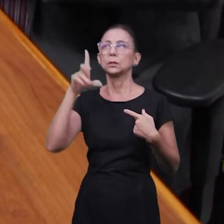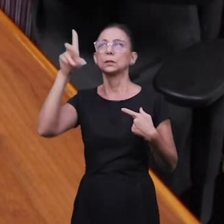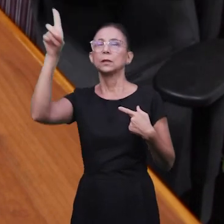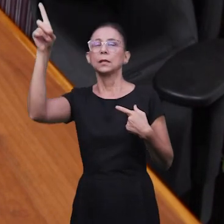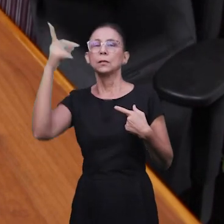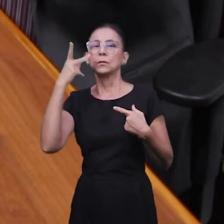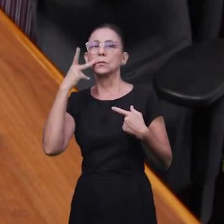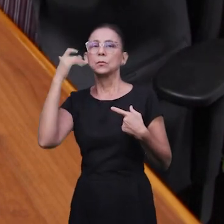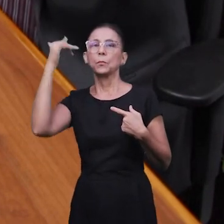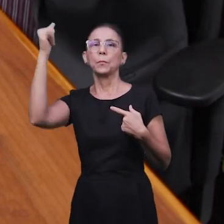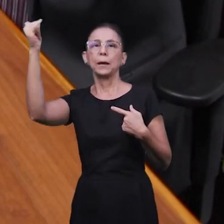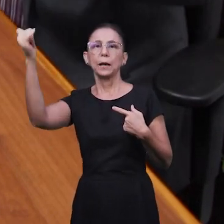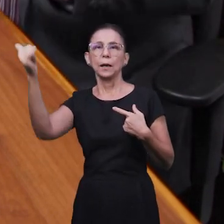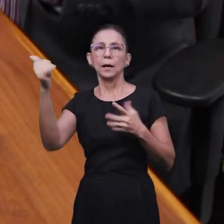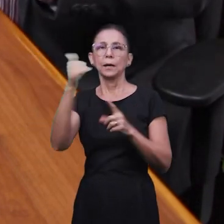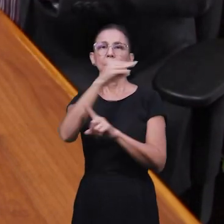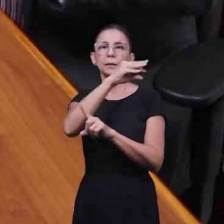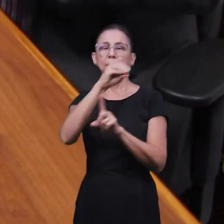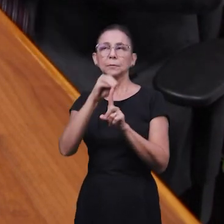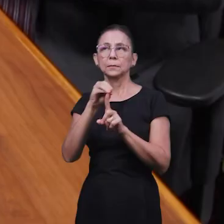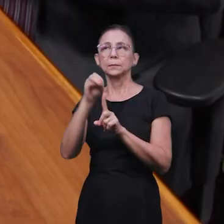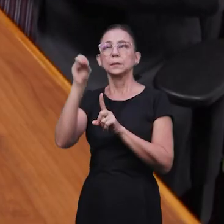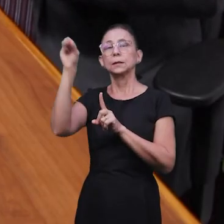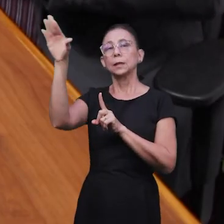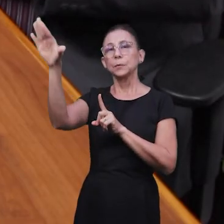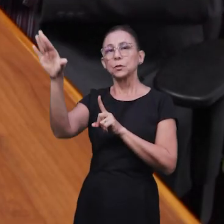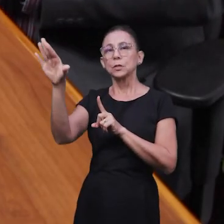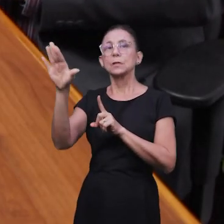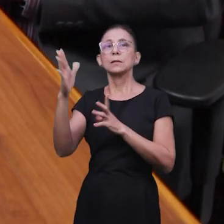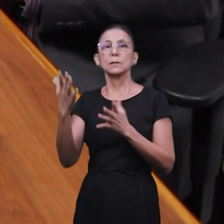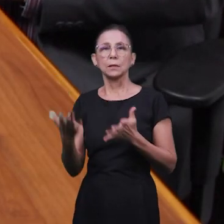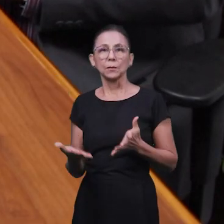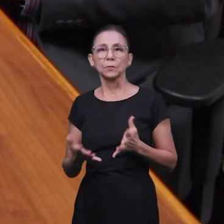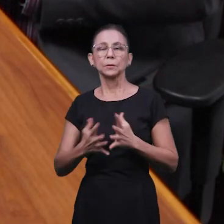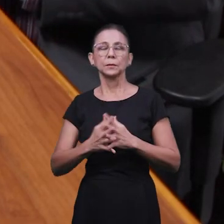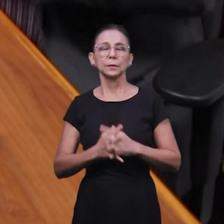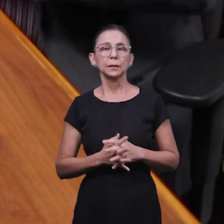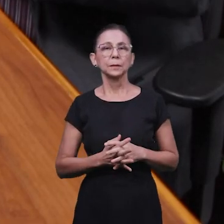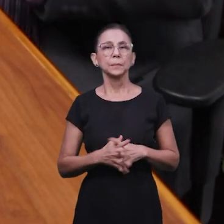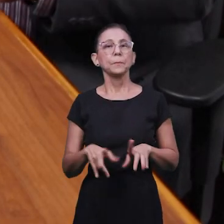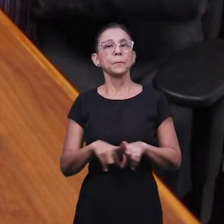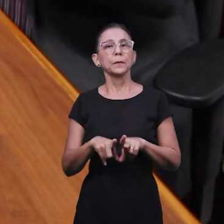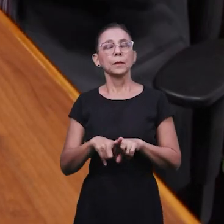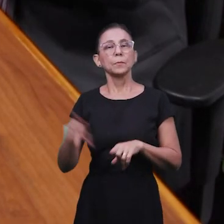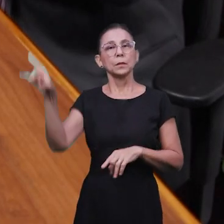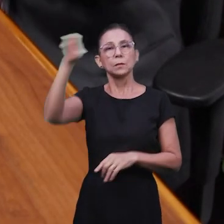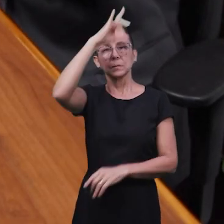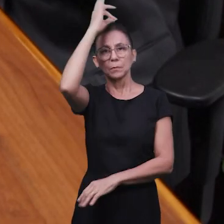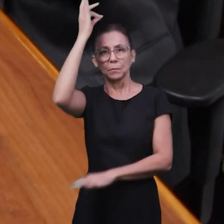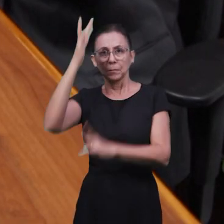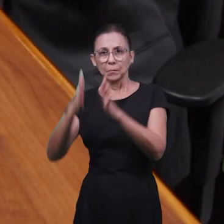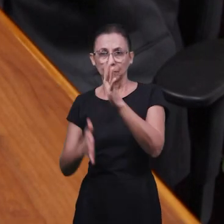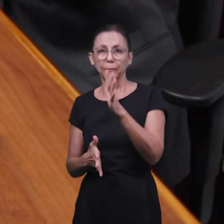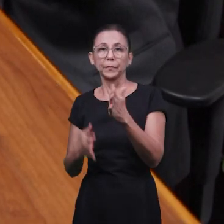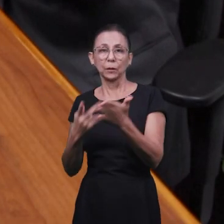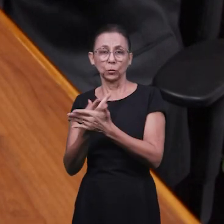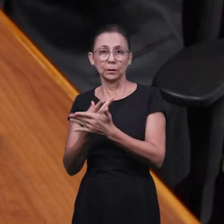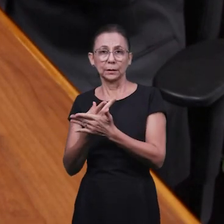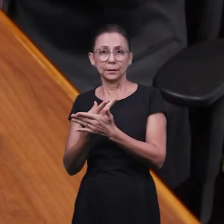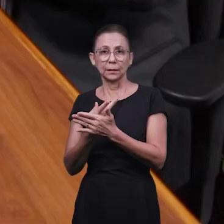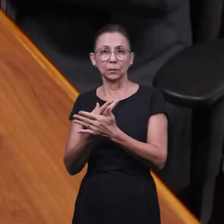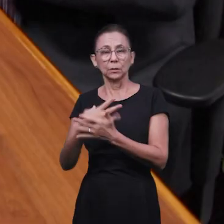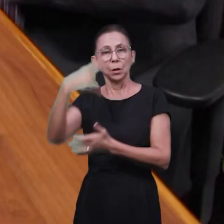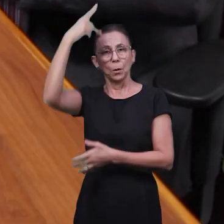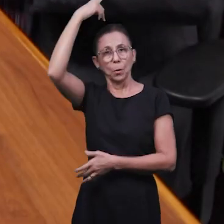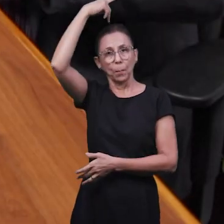enfim, a igreja gentílica, e no derramar do sangue do Espírito Santo, do Pentecostes, que é o que você explicou